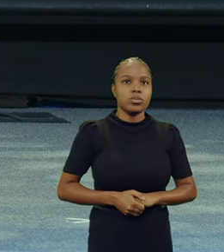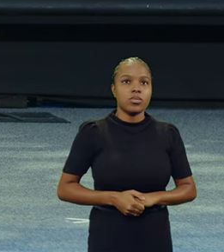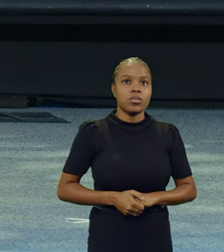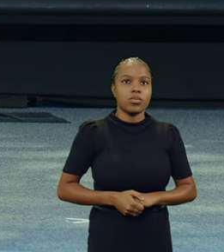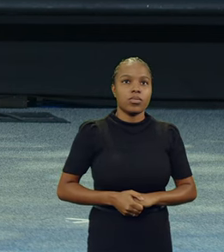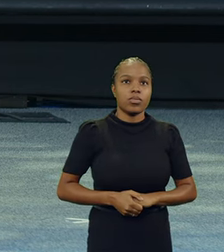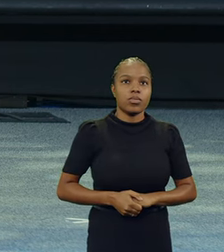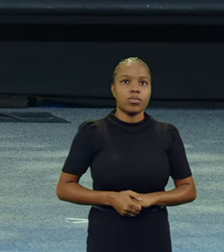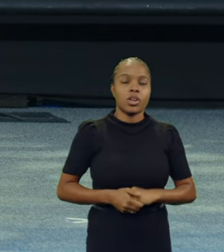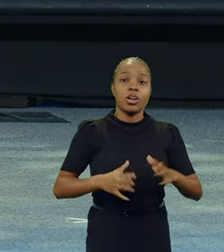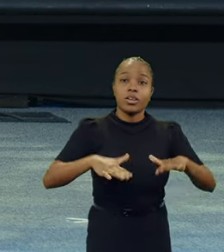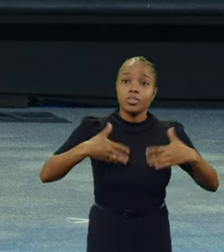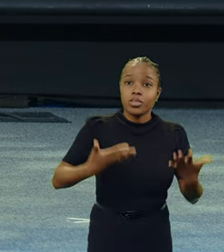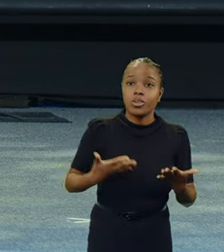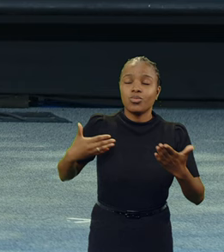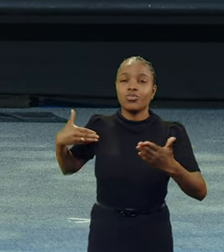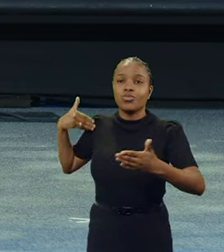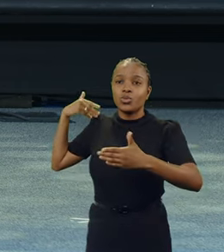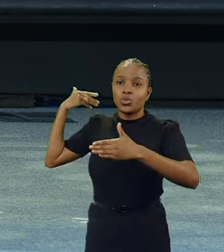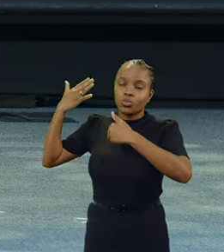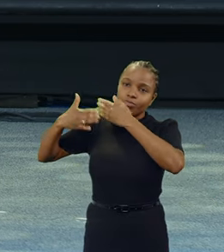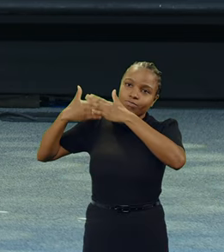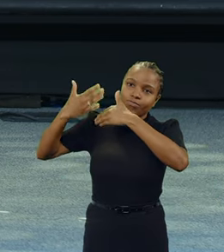O tempo passa e Tamar